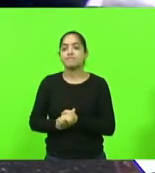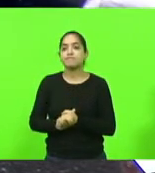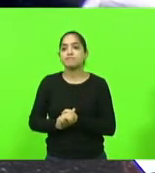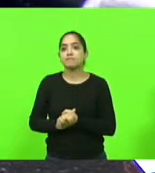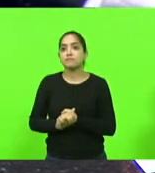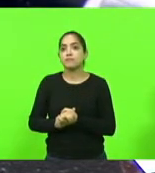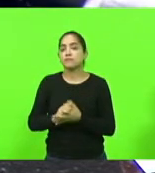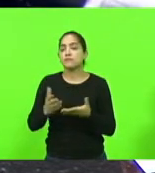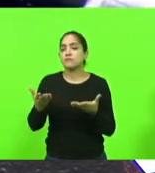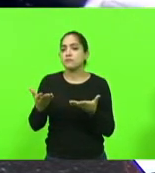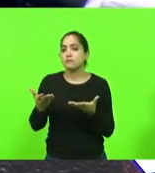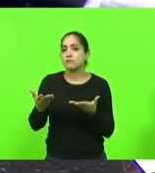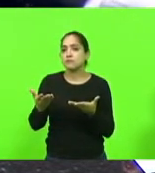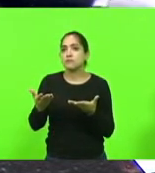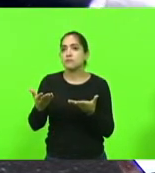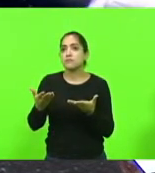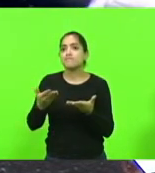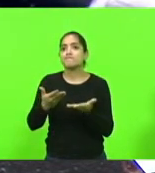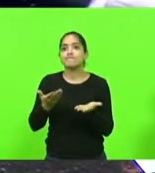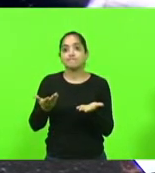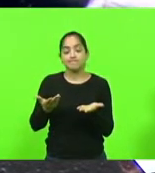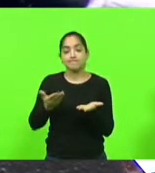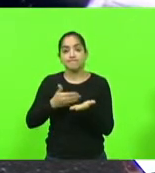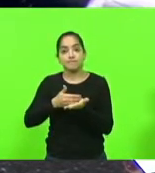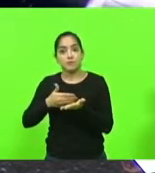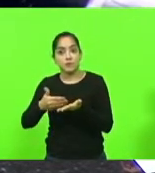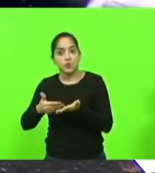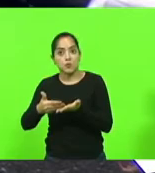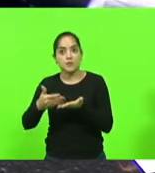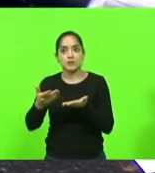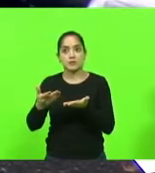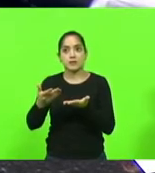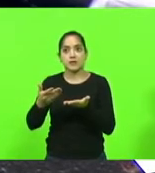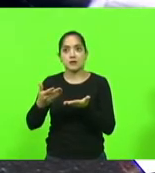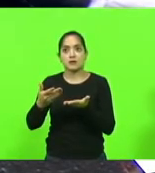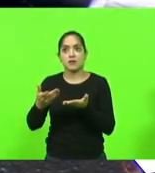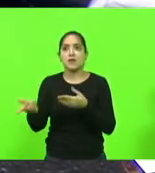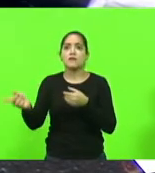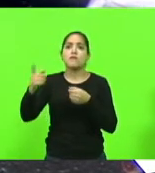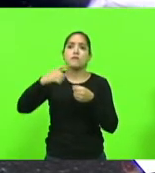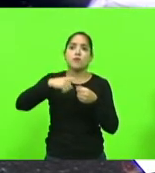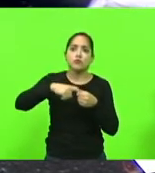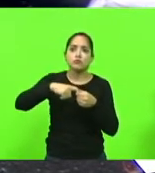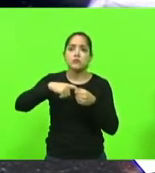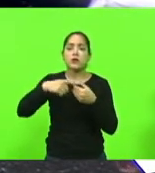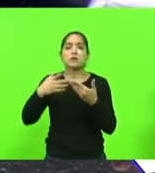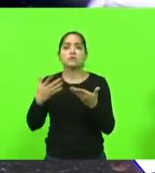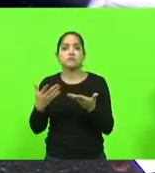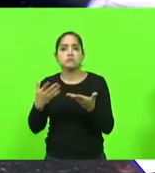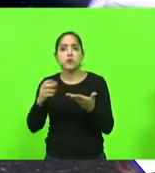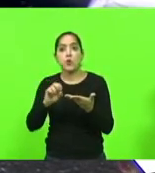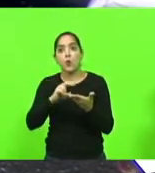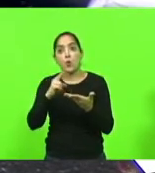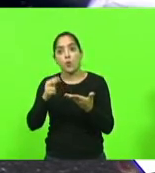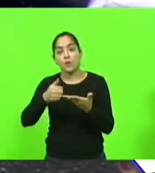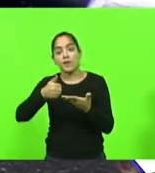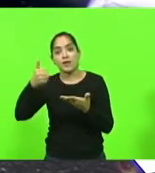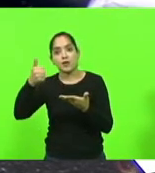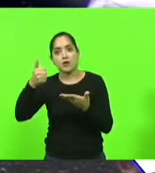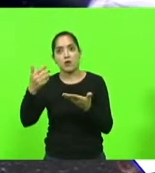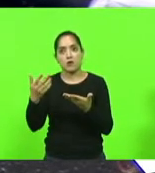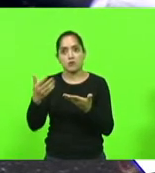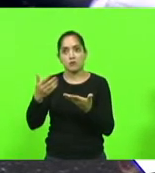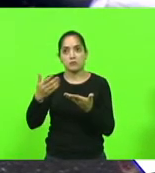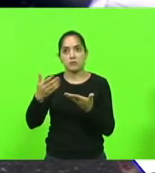é hora de nós começarmos a devolver esse dinheiro para a população, ou melhor ainda, nem tirar